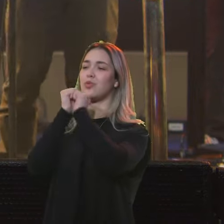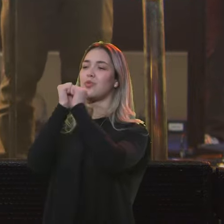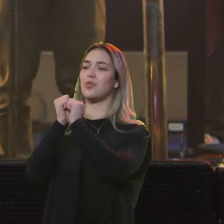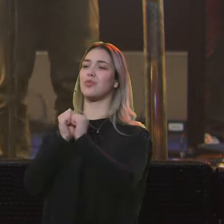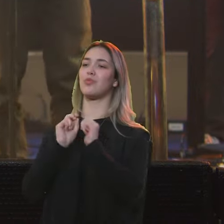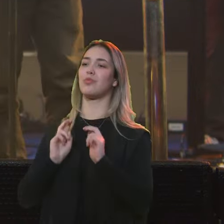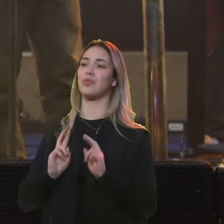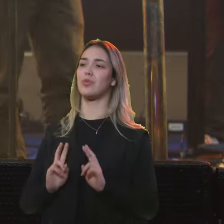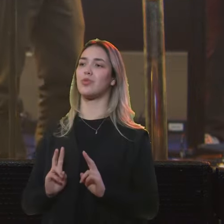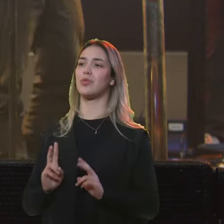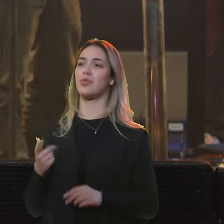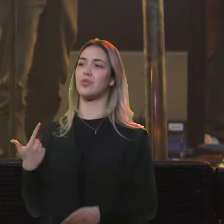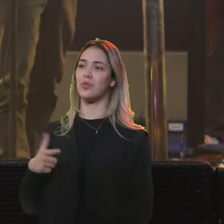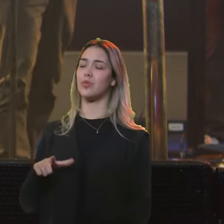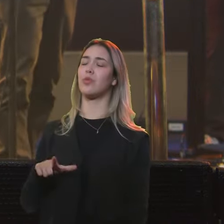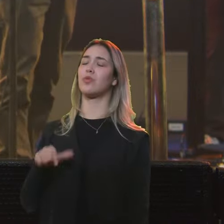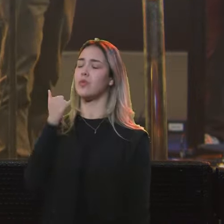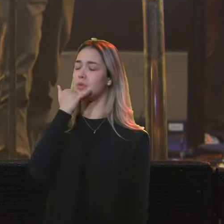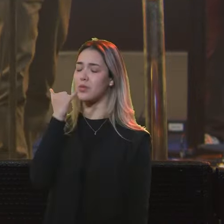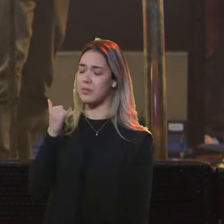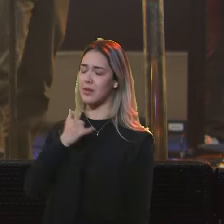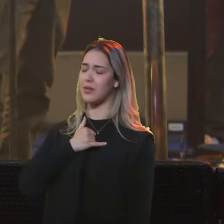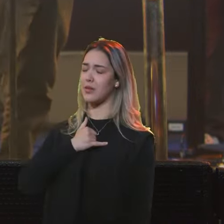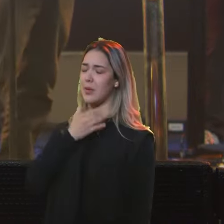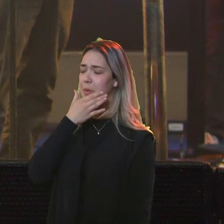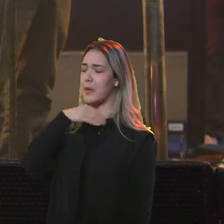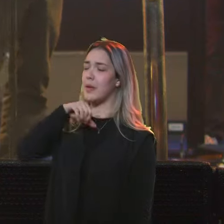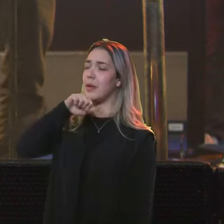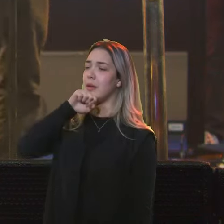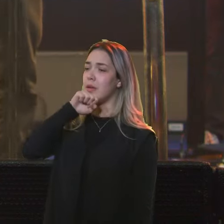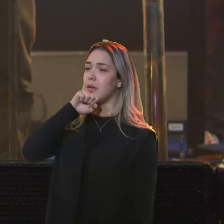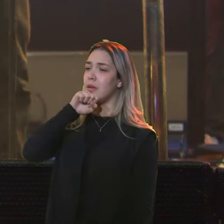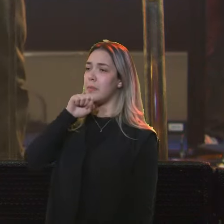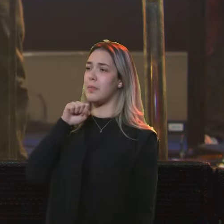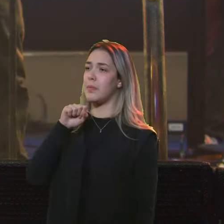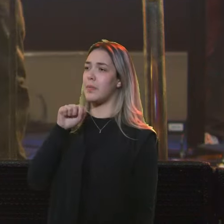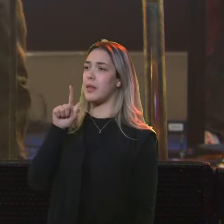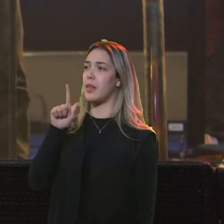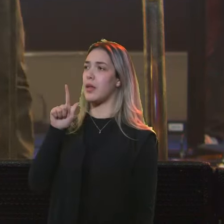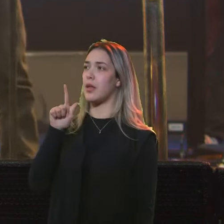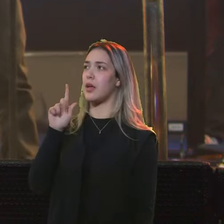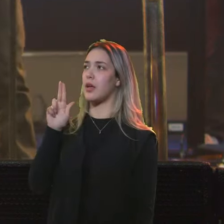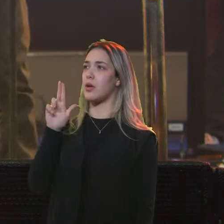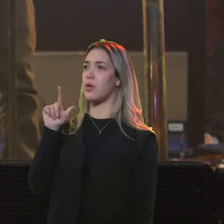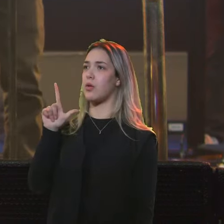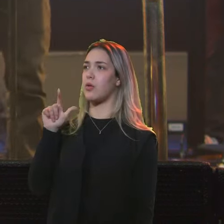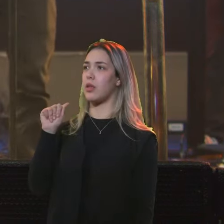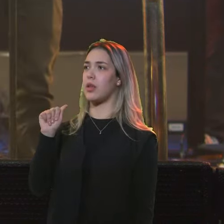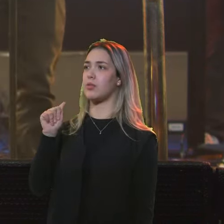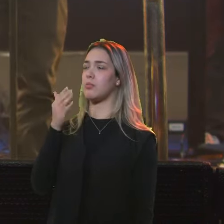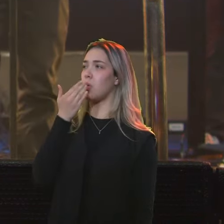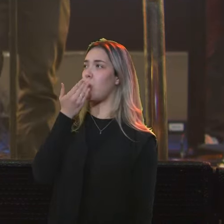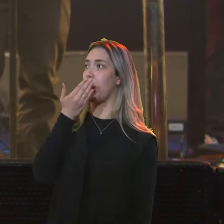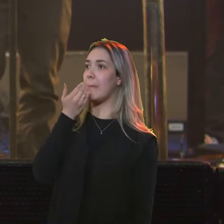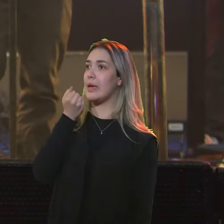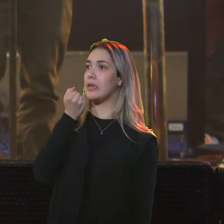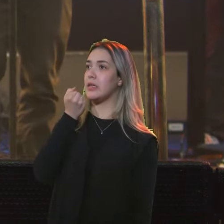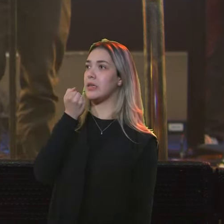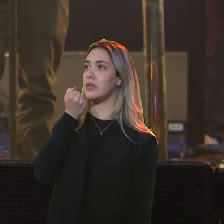Deus, nos perdoa, Pai, pela gula. Nos perdoa por comer mais do que a gente